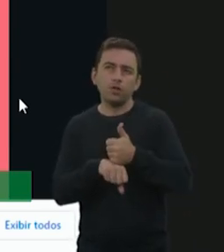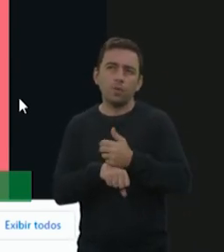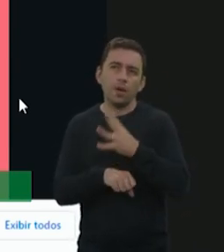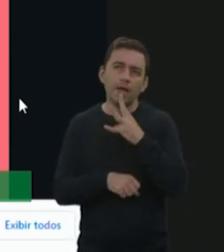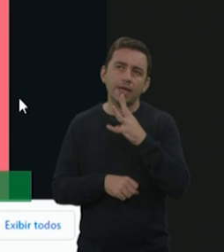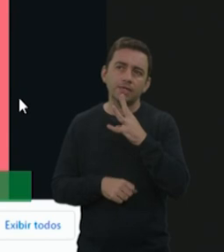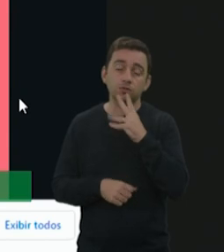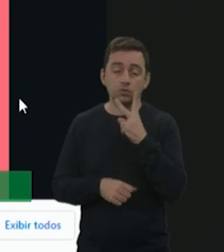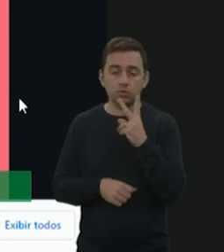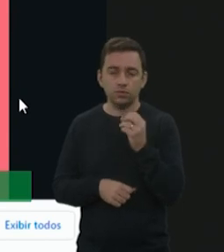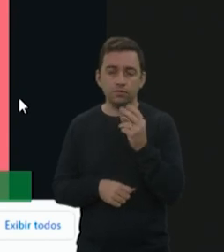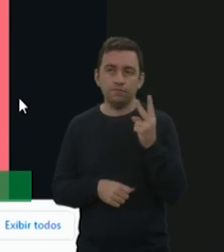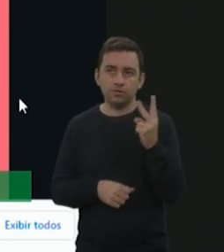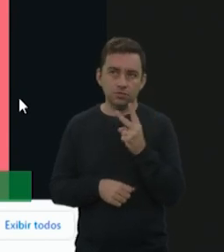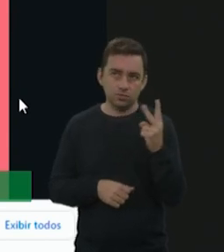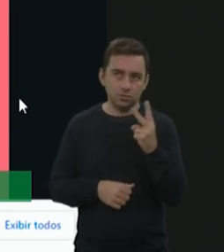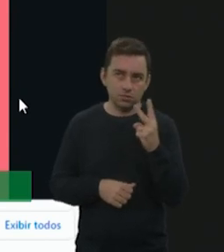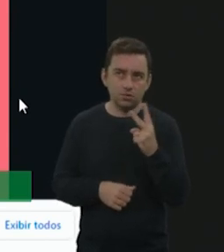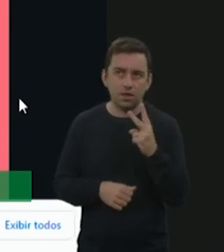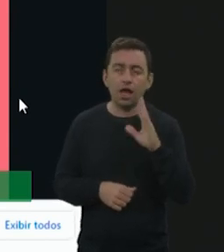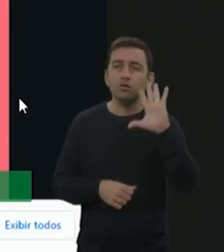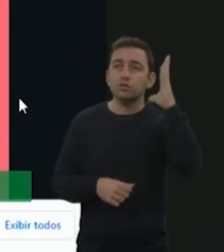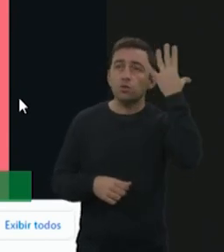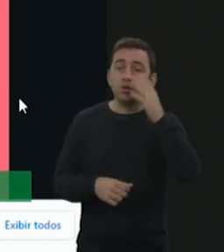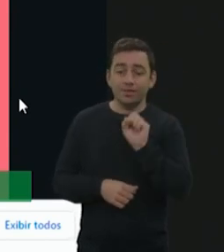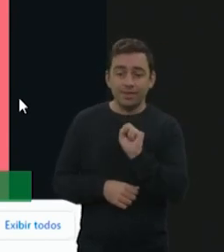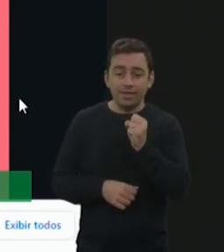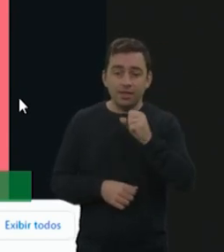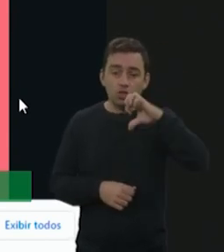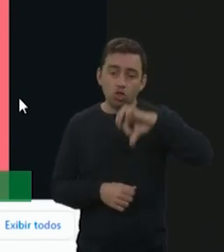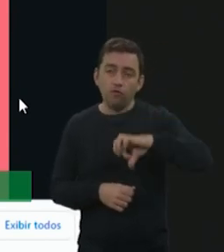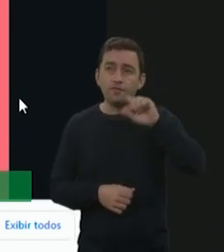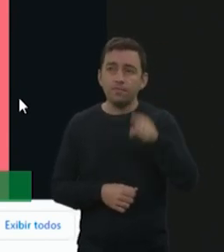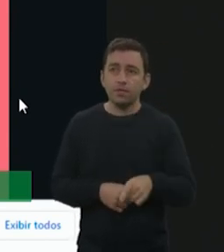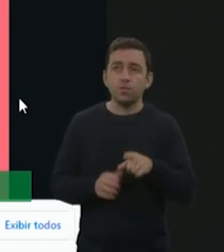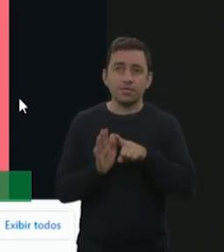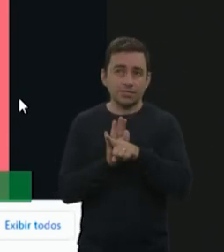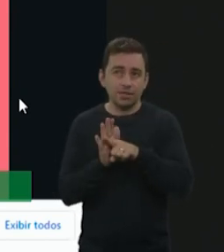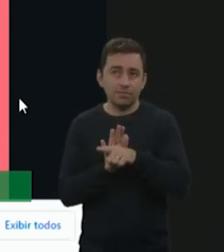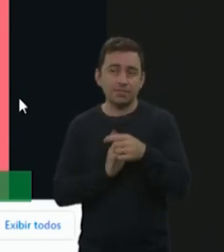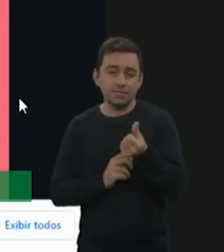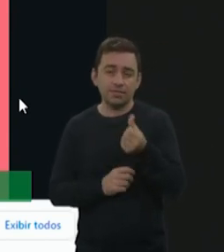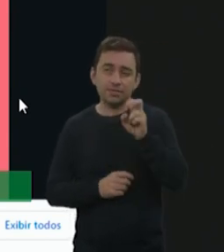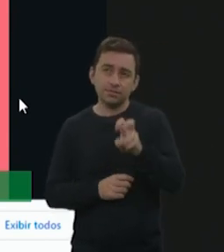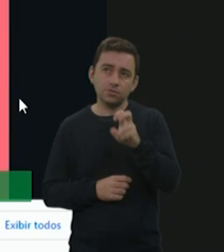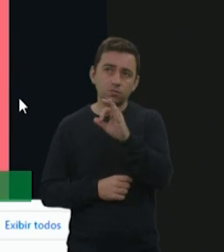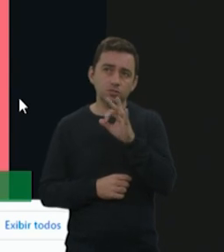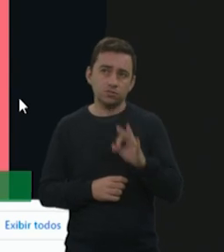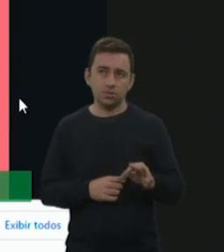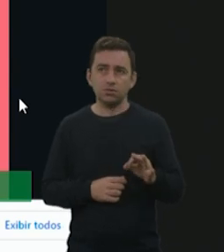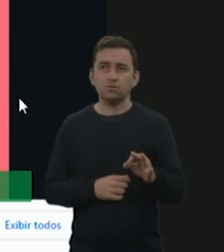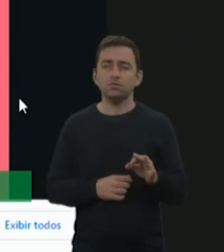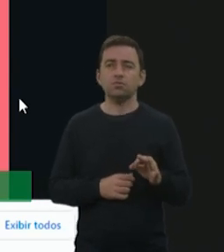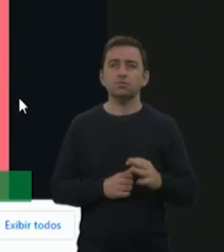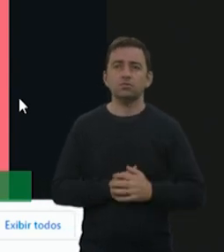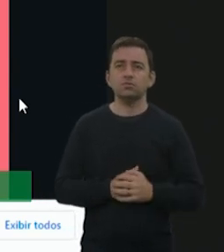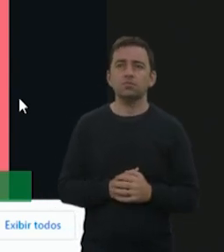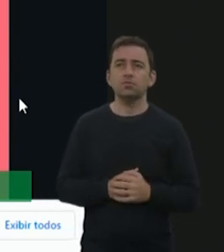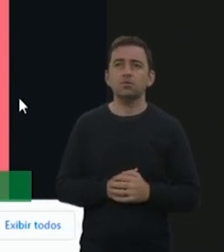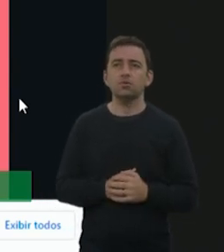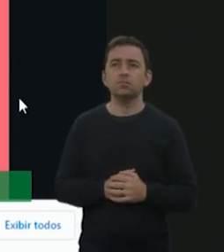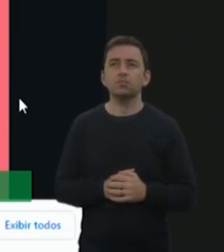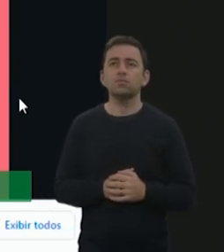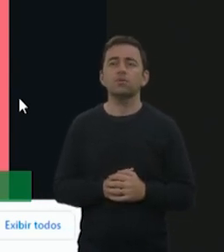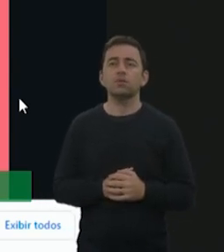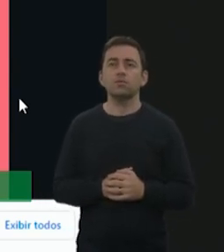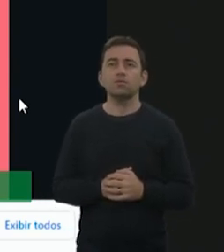2022, foram realizados cerca de 89 mil exames, e desses, 65% foi realizado no período adequado,